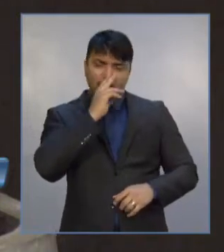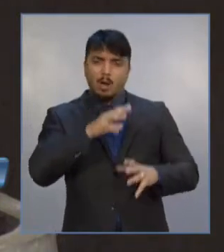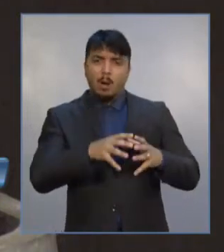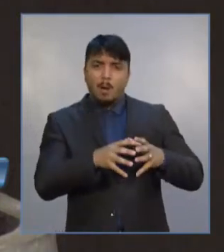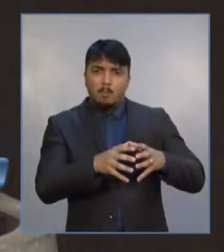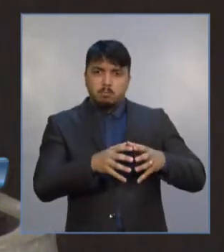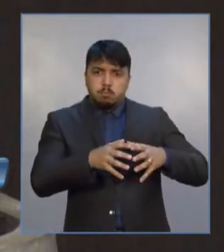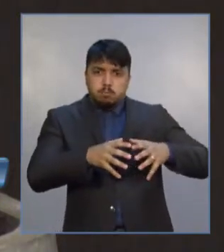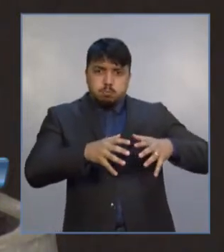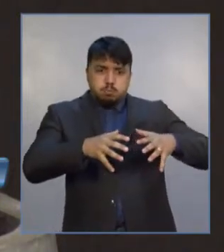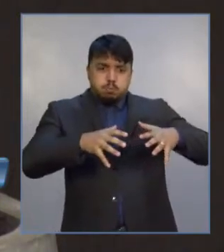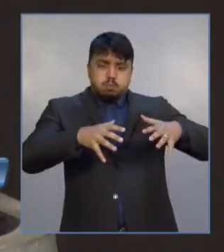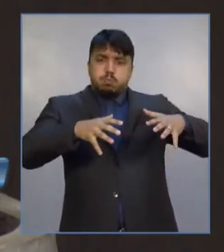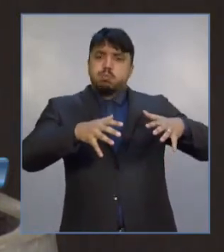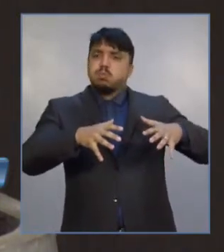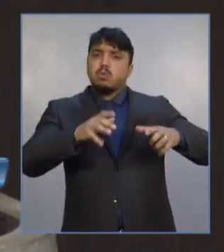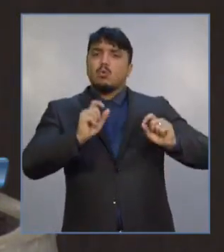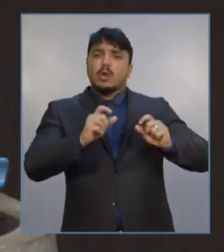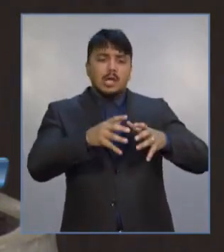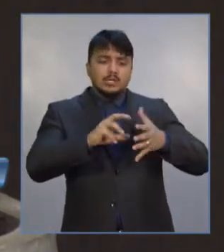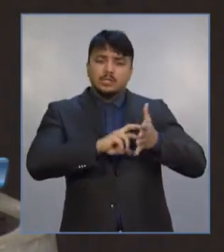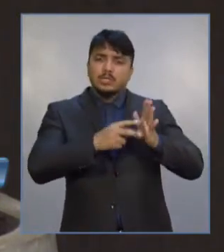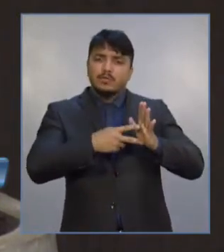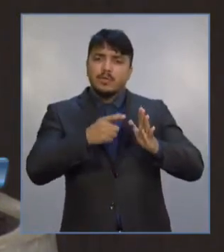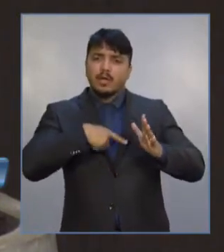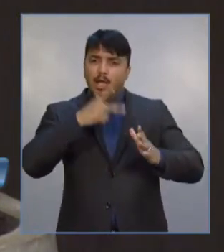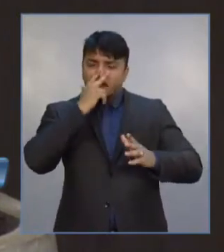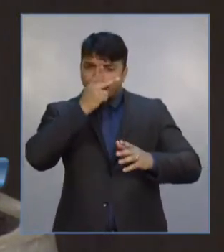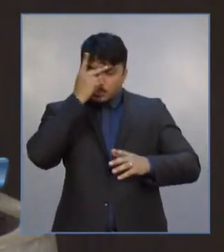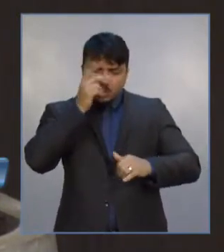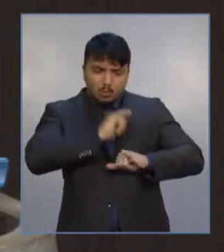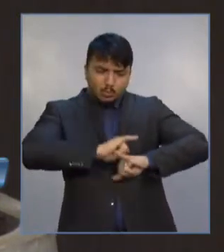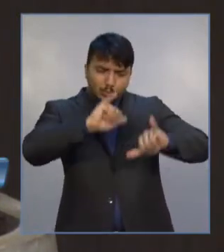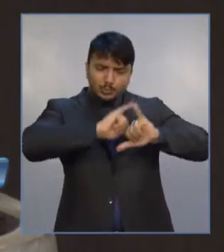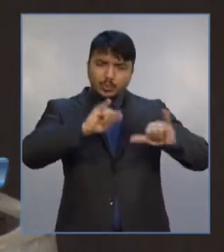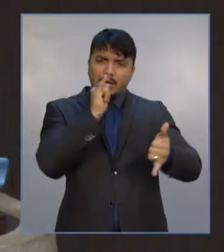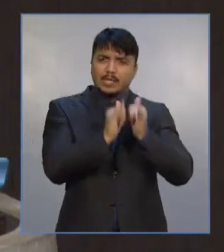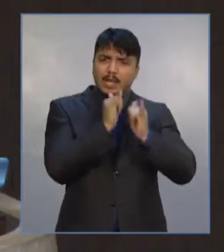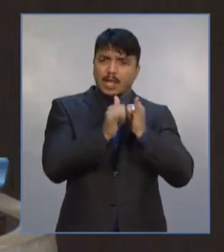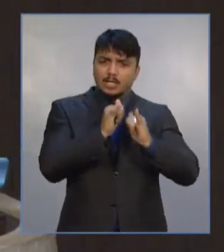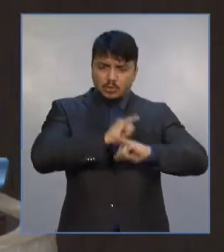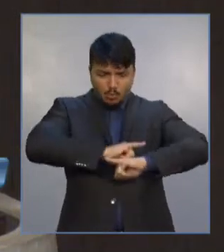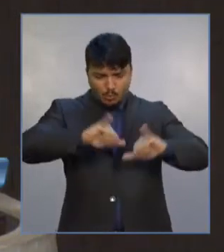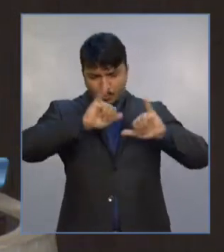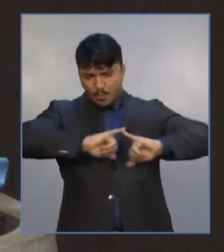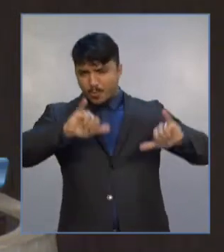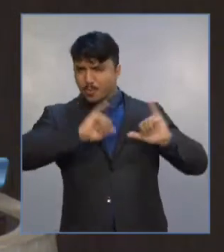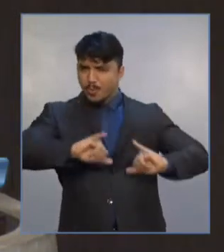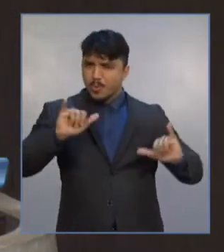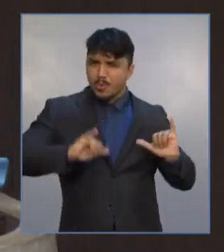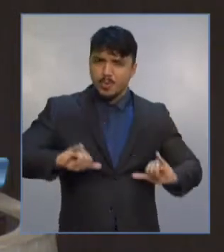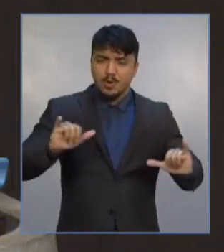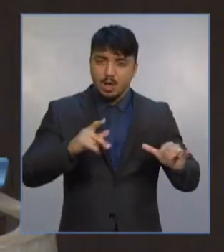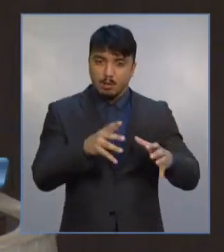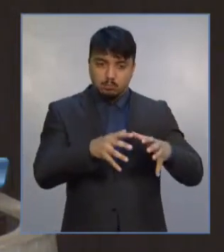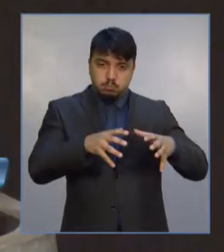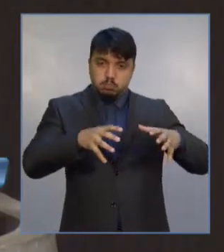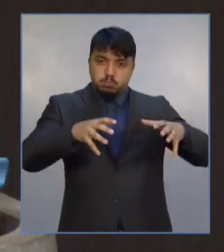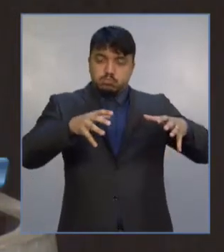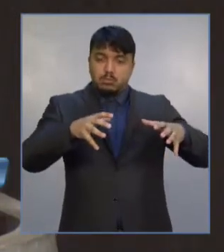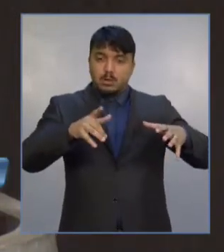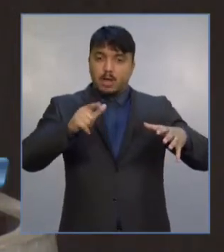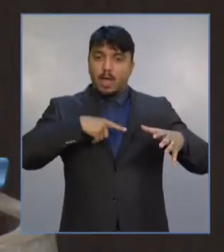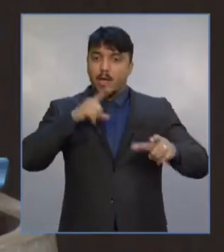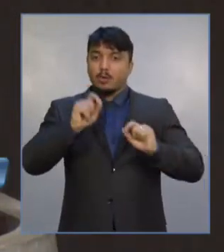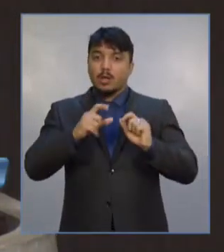infladas artificialmente, com o uso massificado de redes sociais, para ganhar adeptos